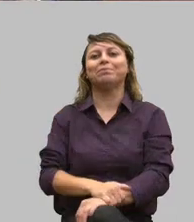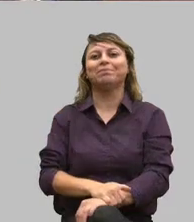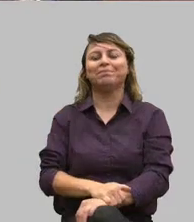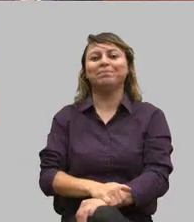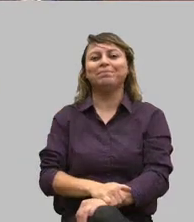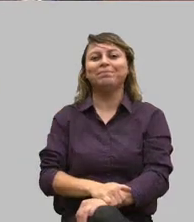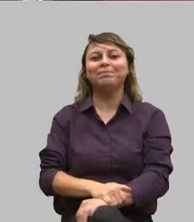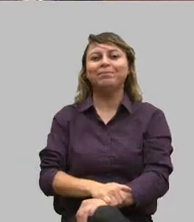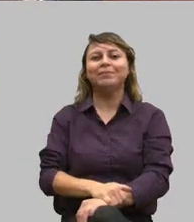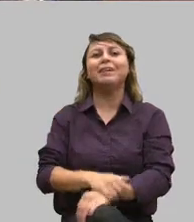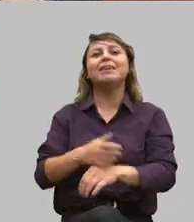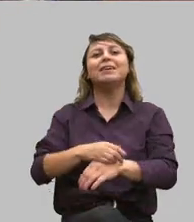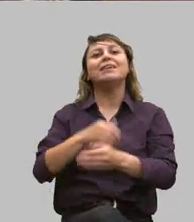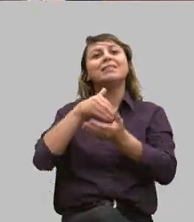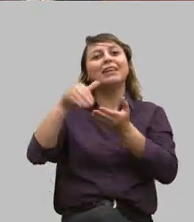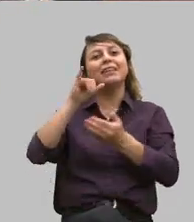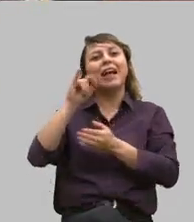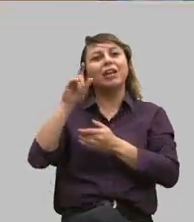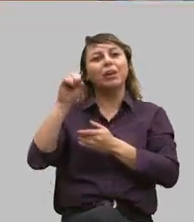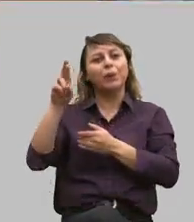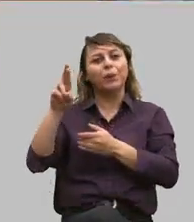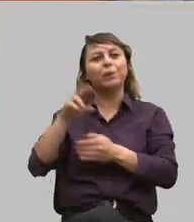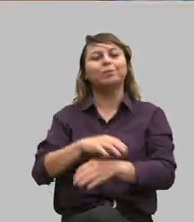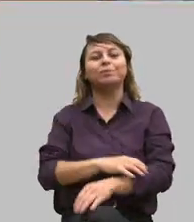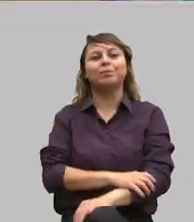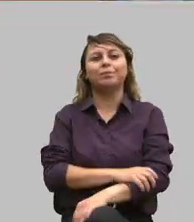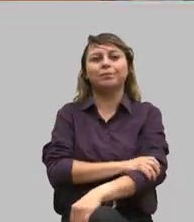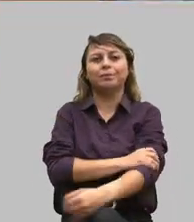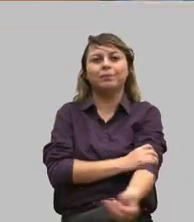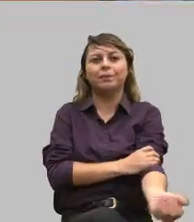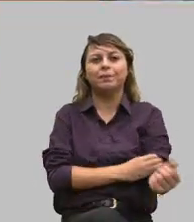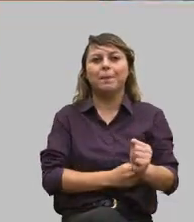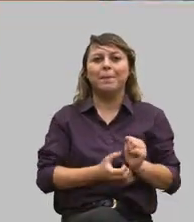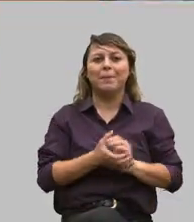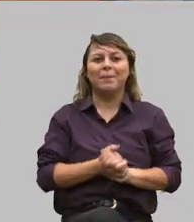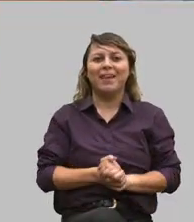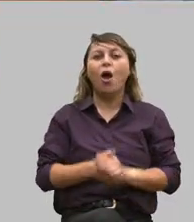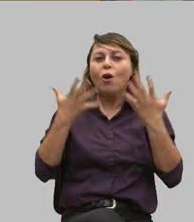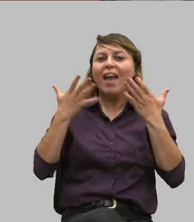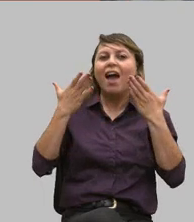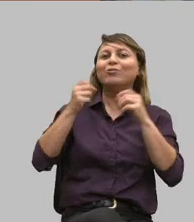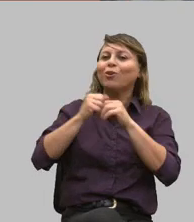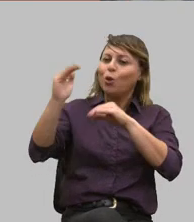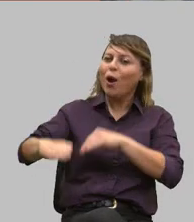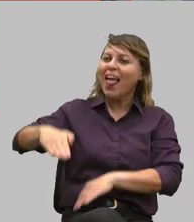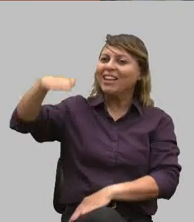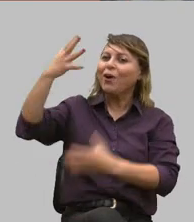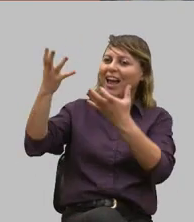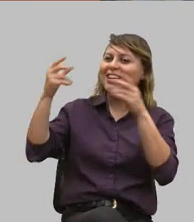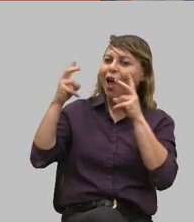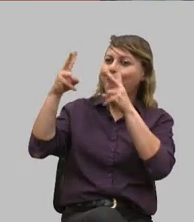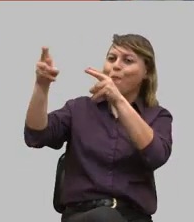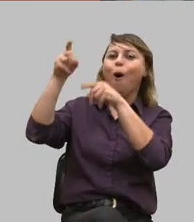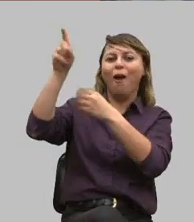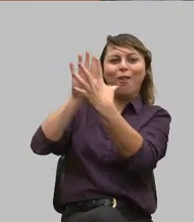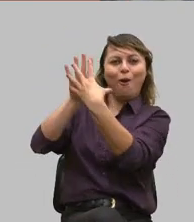secretário Igor quando eu crescer eu vou ser igual Fábio não é